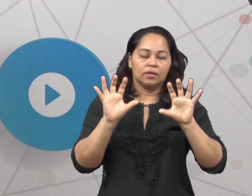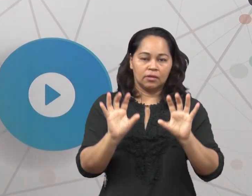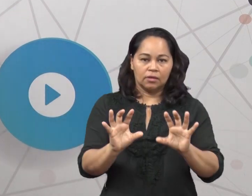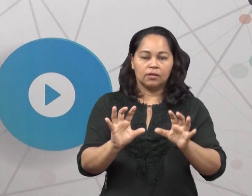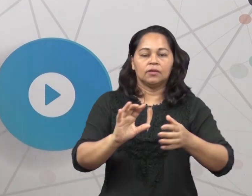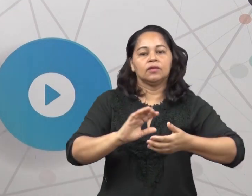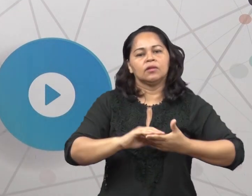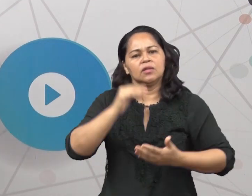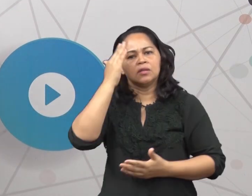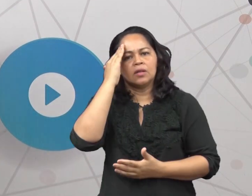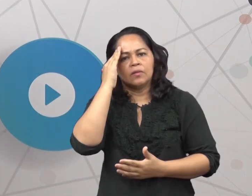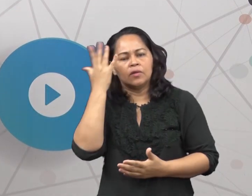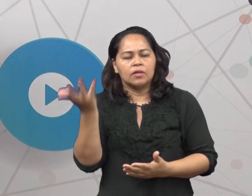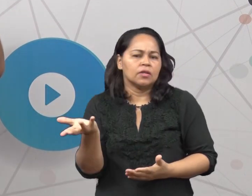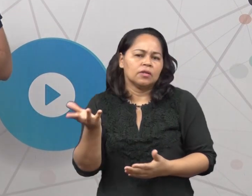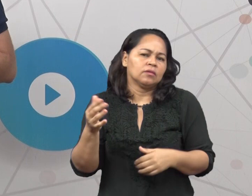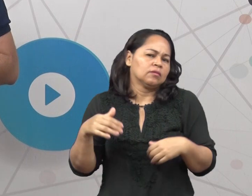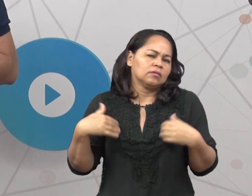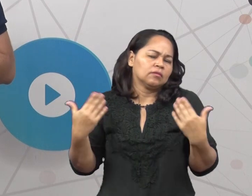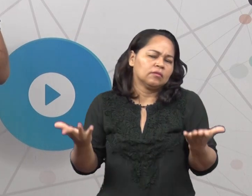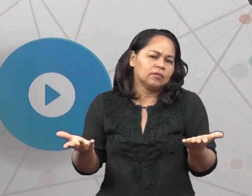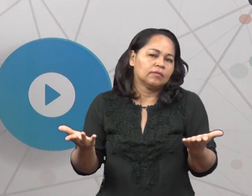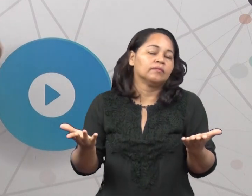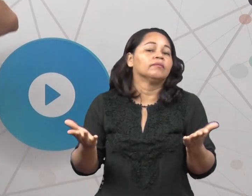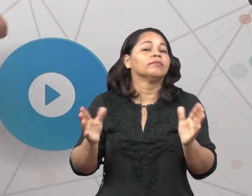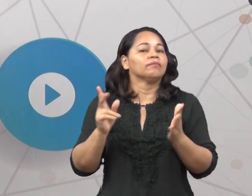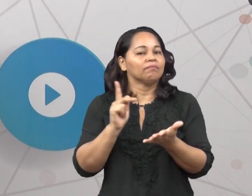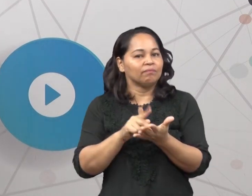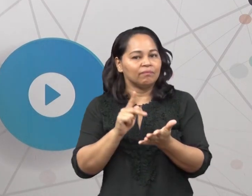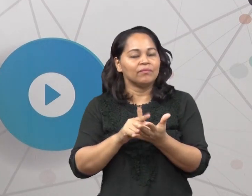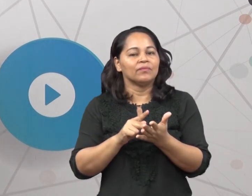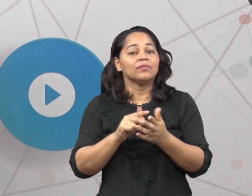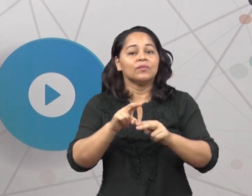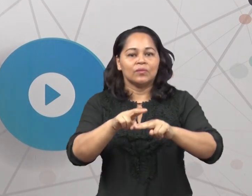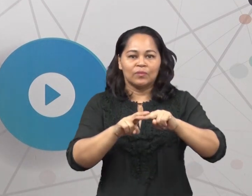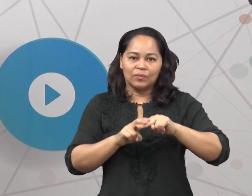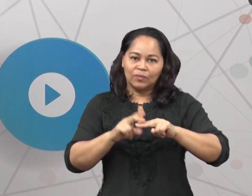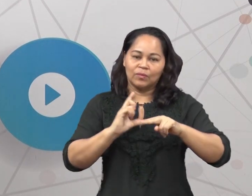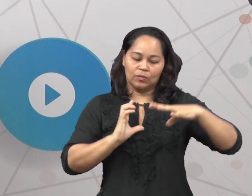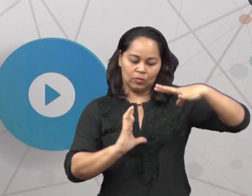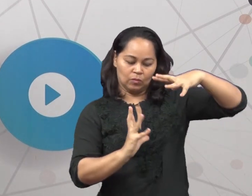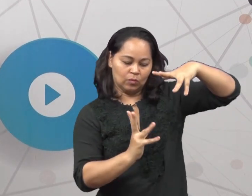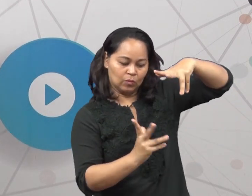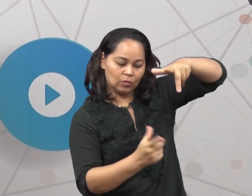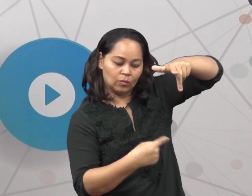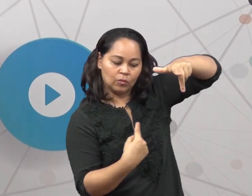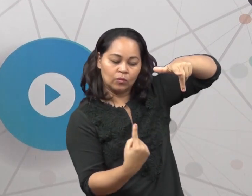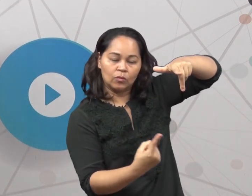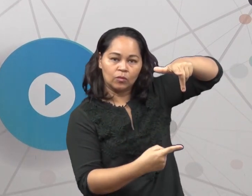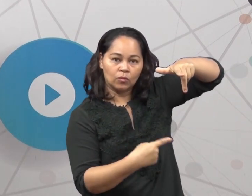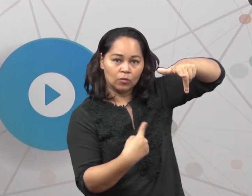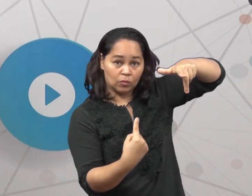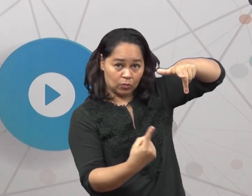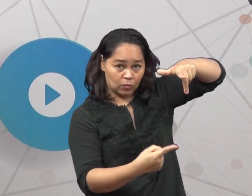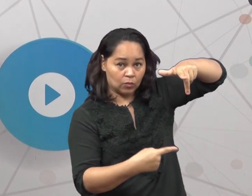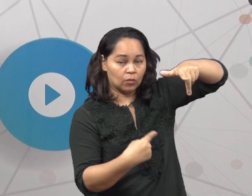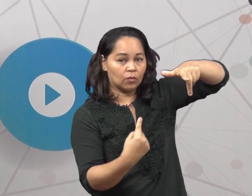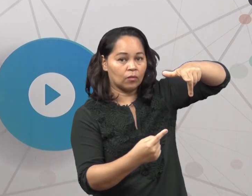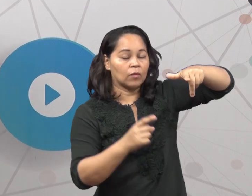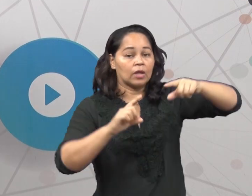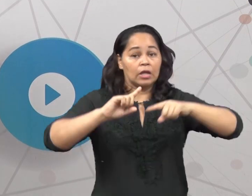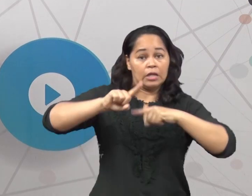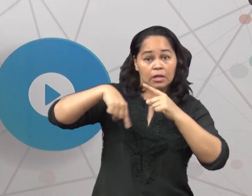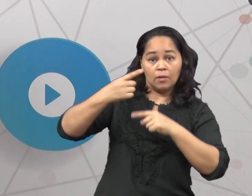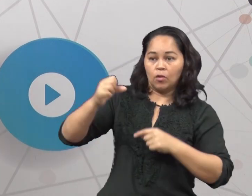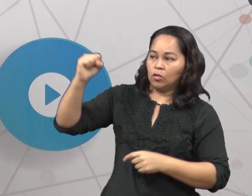saberíamos quando vai ser o outro ano, não é verdade? Então nós temos essa situação. Então a Terra ela gira em torno do